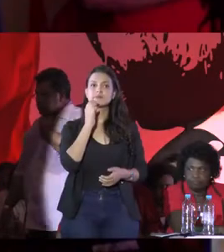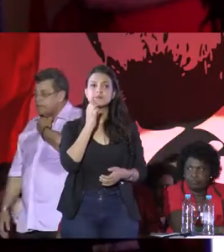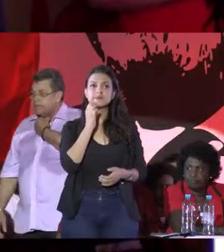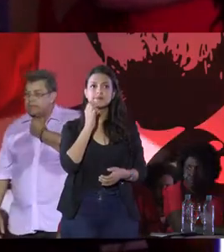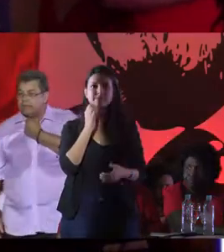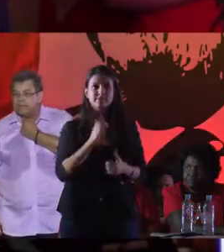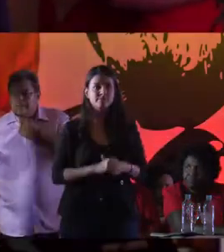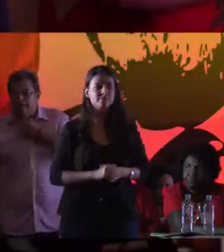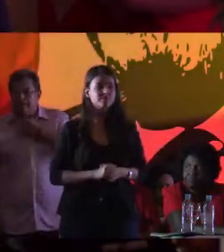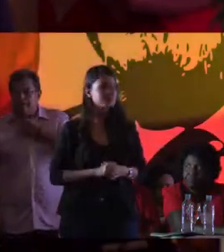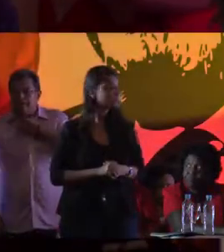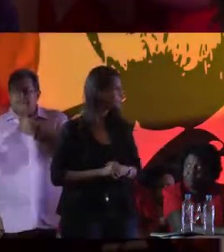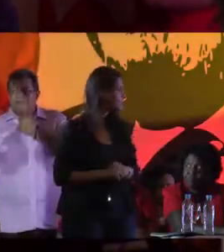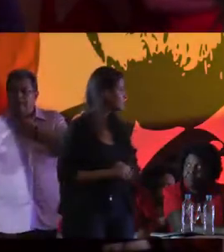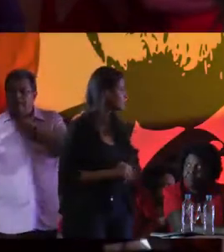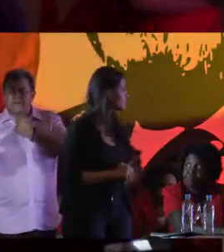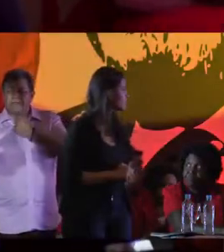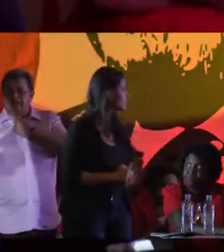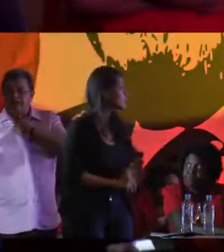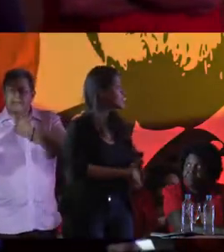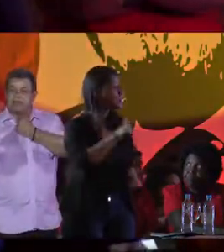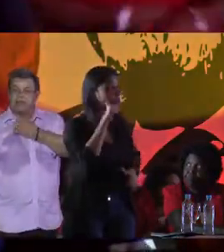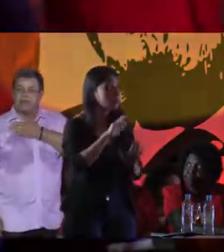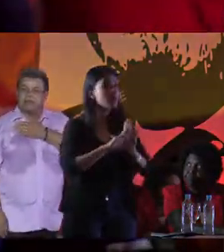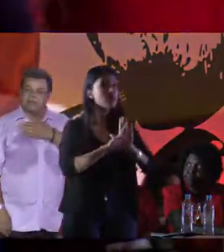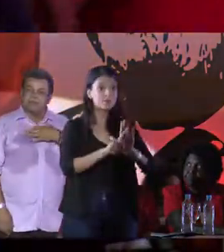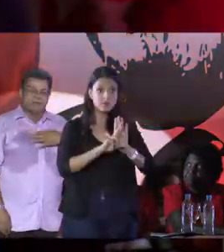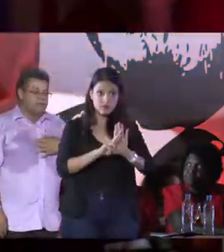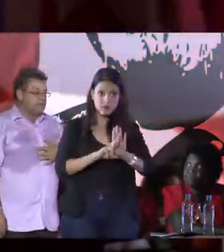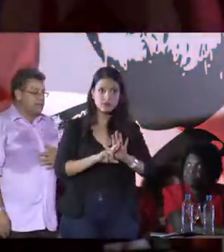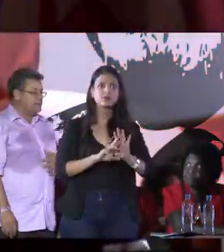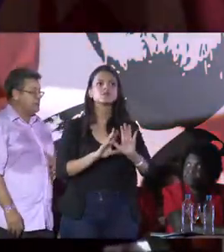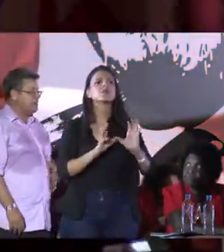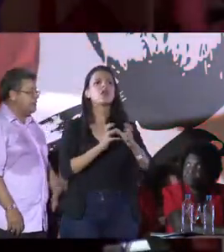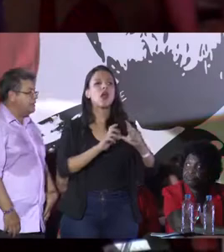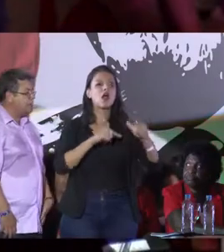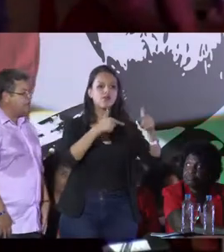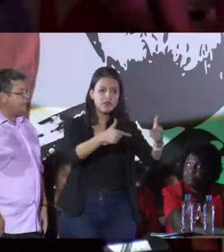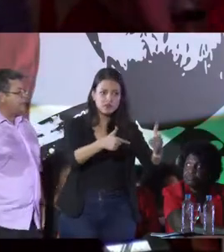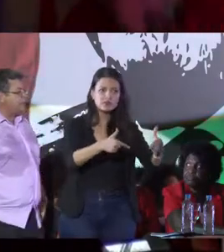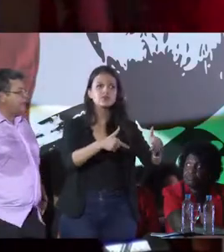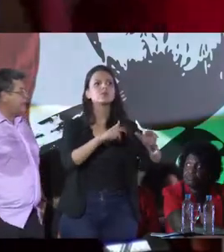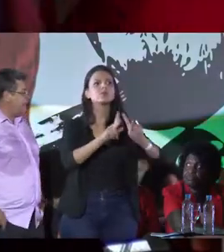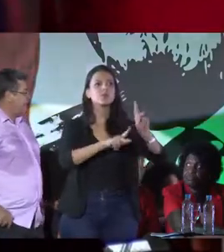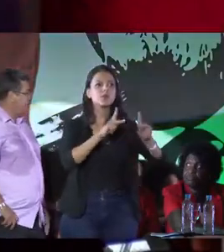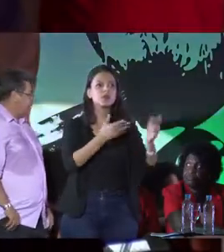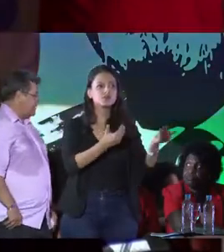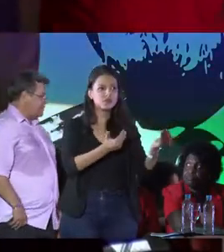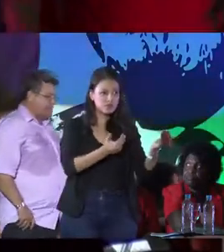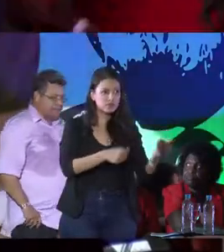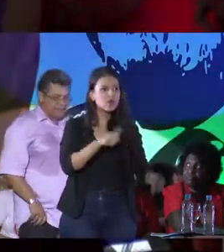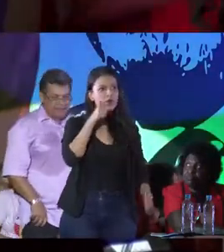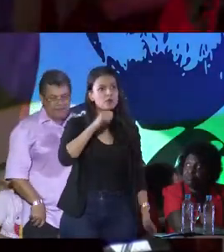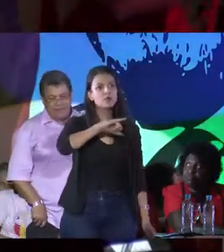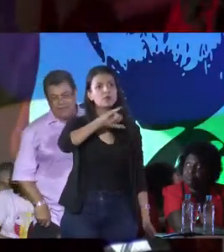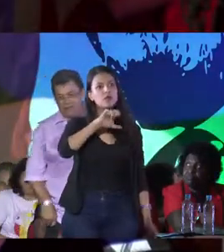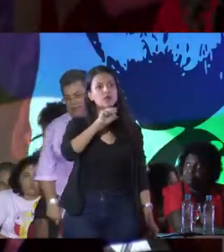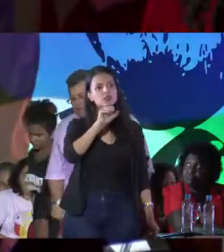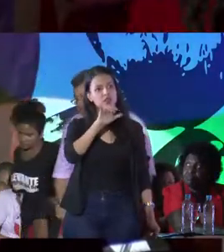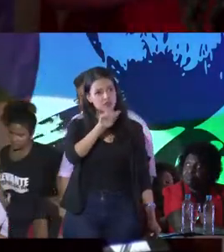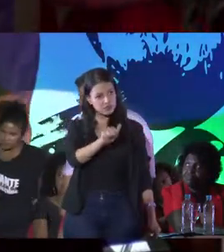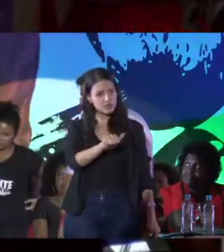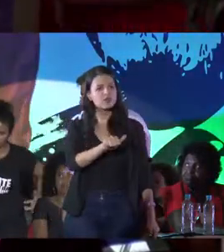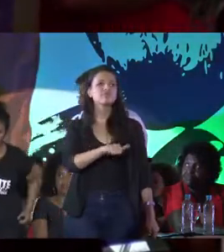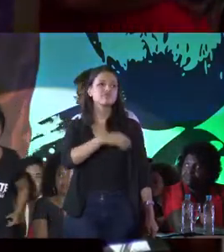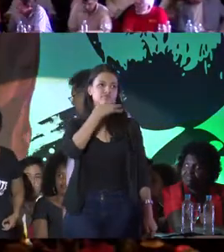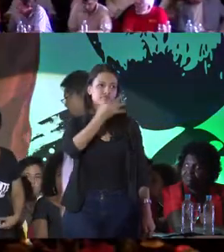Convidar a companheira representando o Levante Popular da Juventude, Jesse Daiane, para fazer uma intervenção aqui para